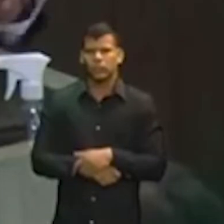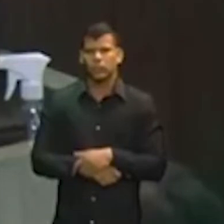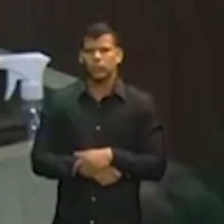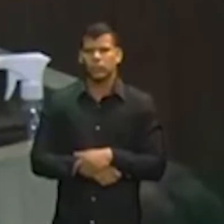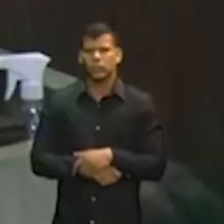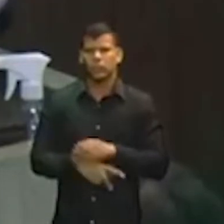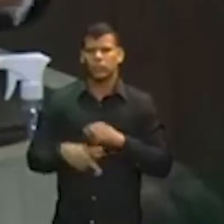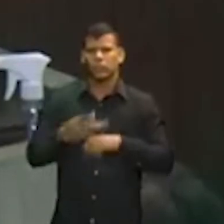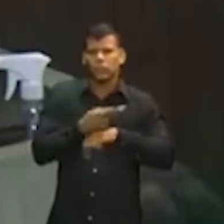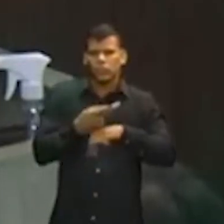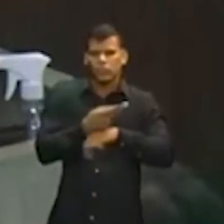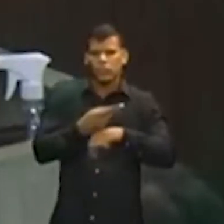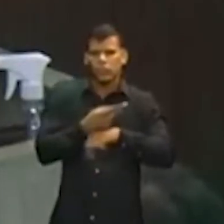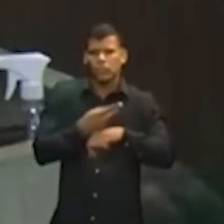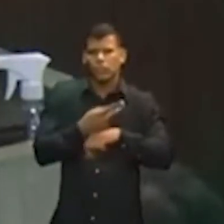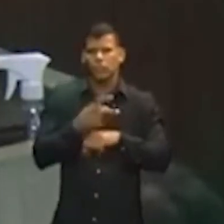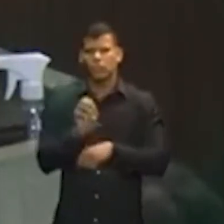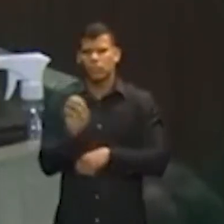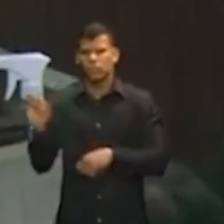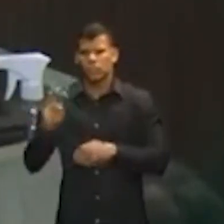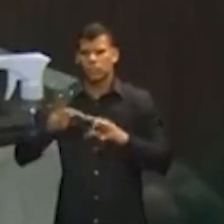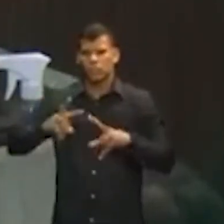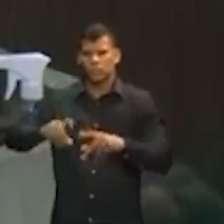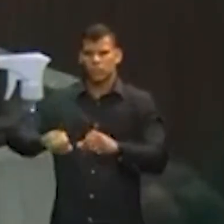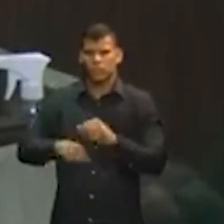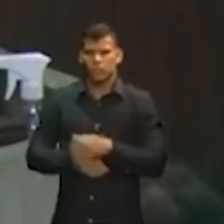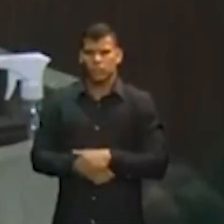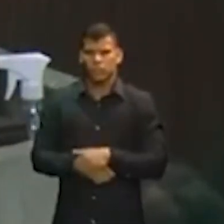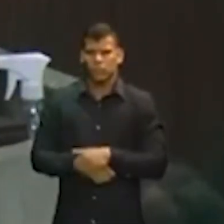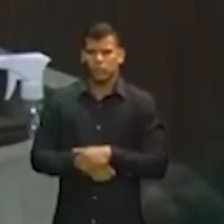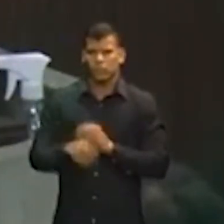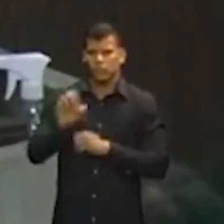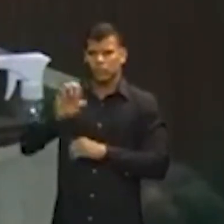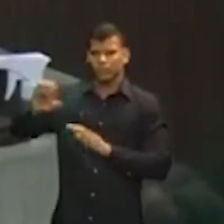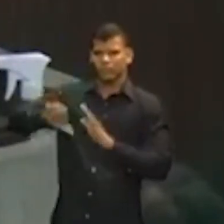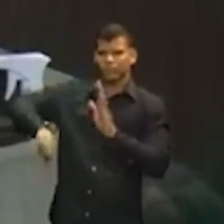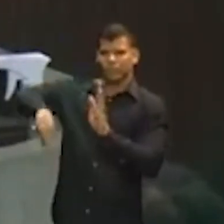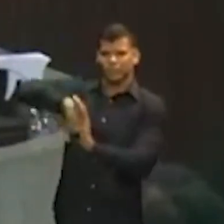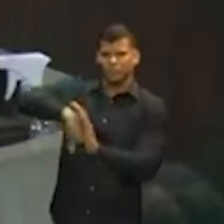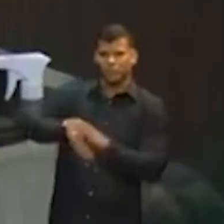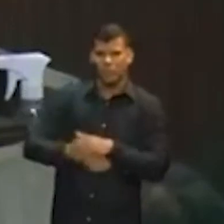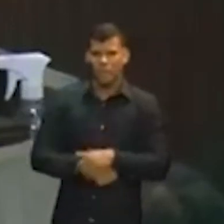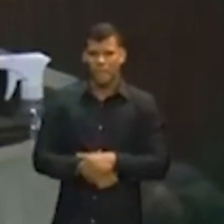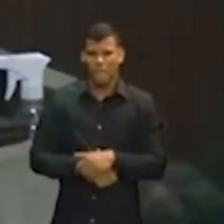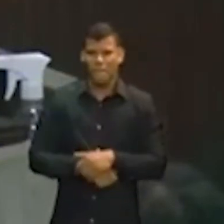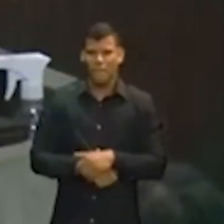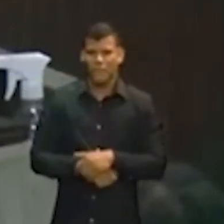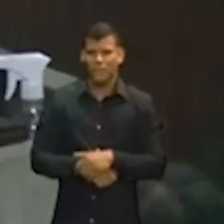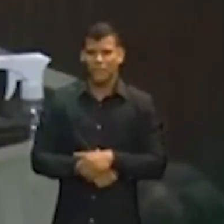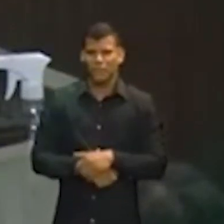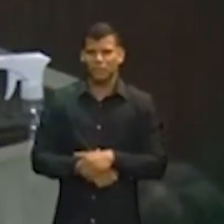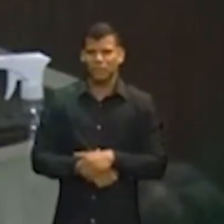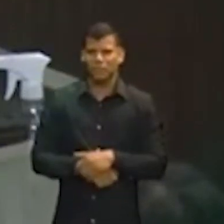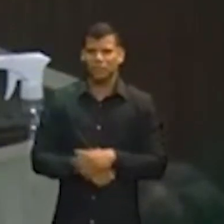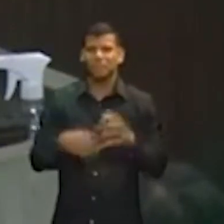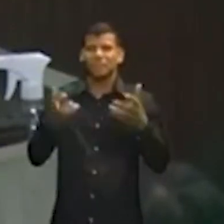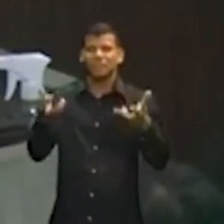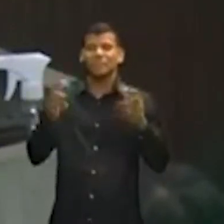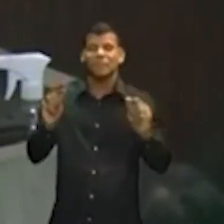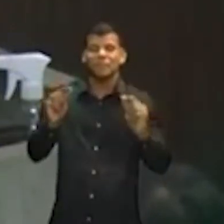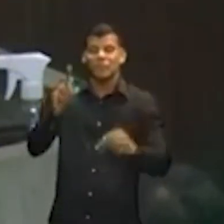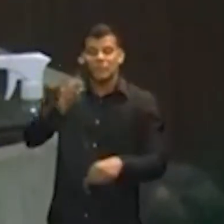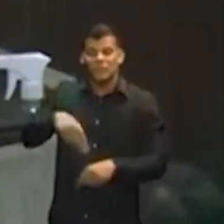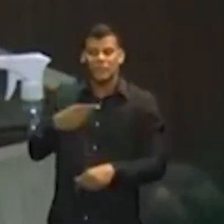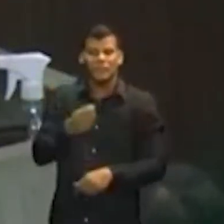a Procuradoria, a esquerda, essa esquerda maldita, criminosa, entendeu? Criminosa, que querem trazer